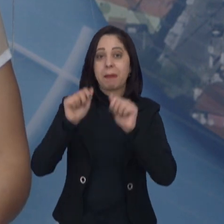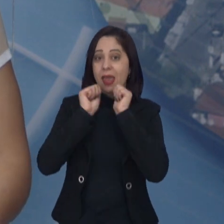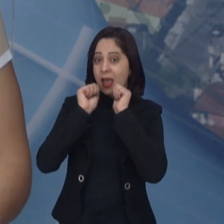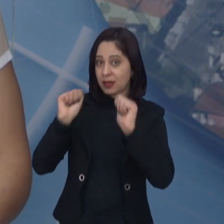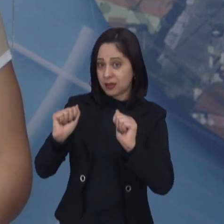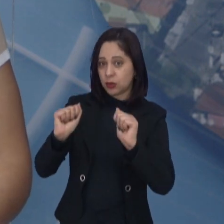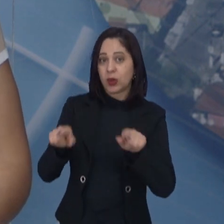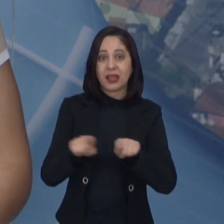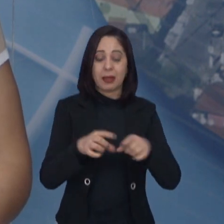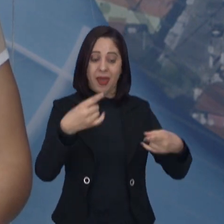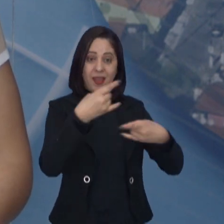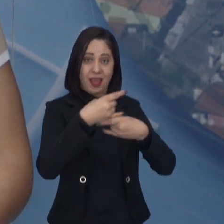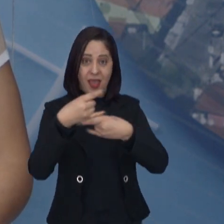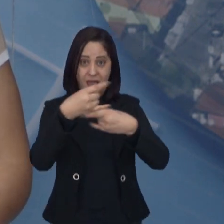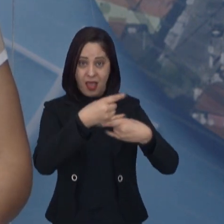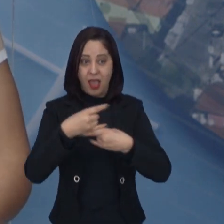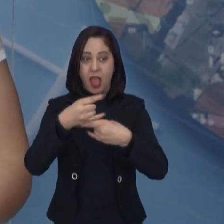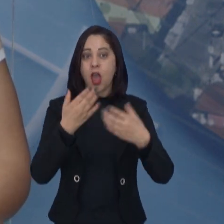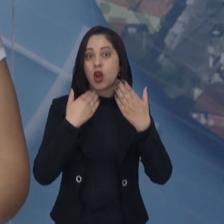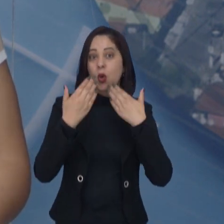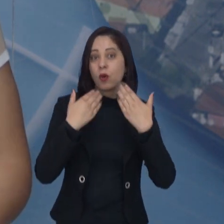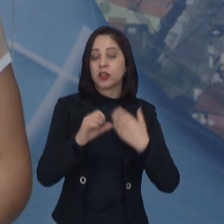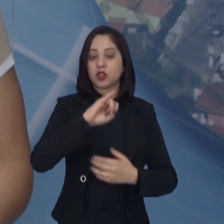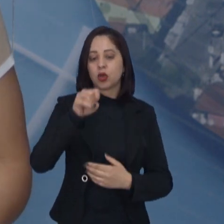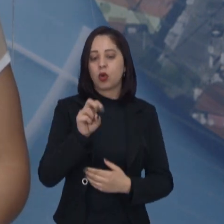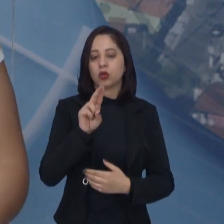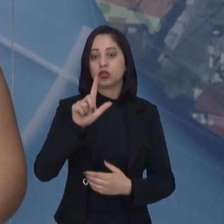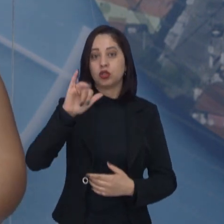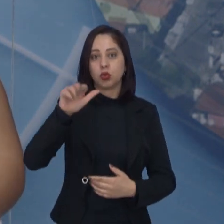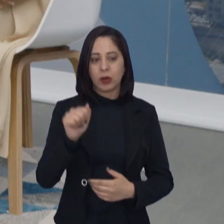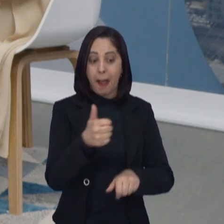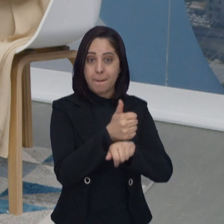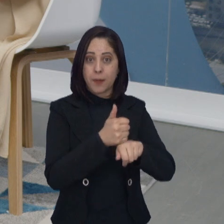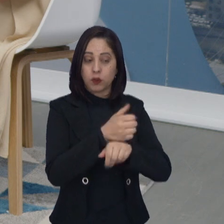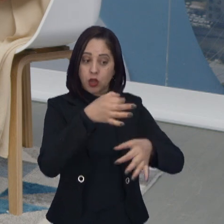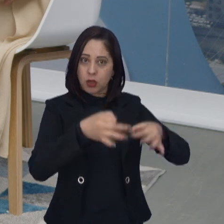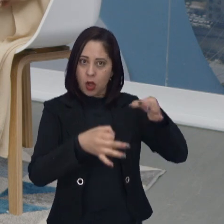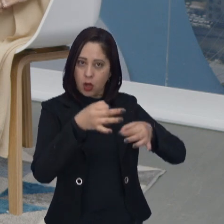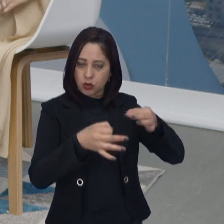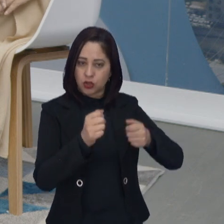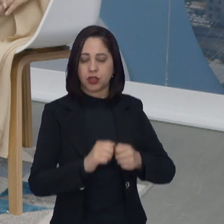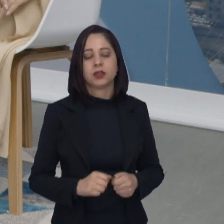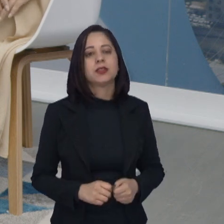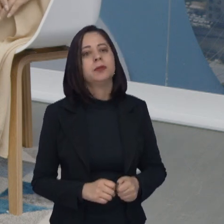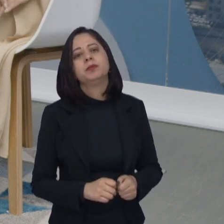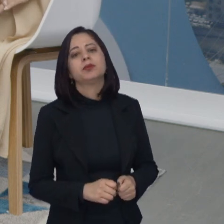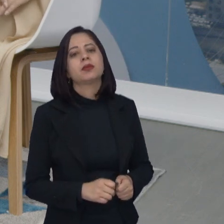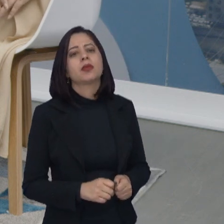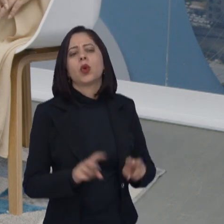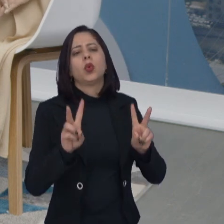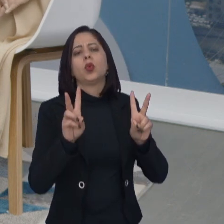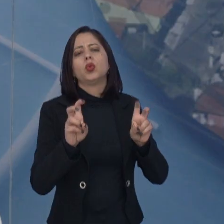está conversando também com a assistente jurídica, Júlia Berton. Camila, a gente está falando dessa área, né,